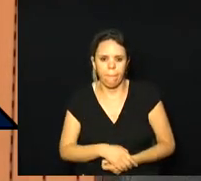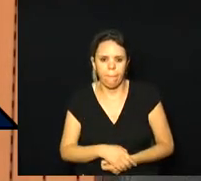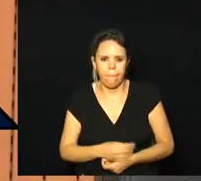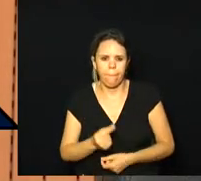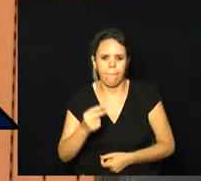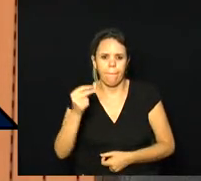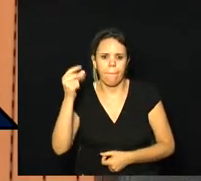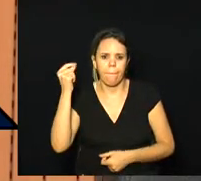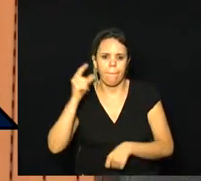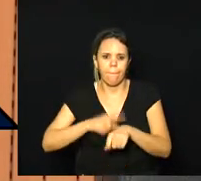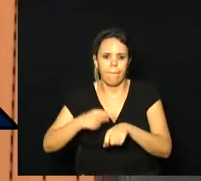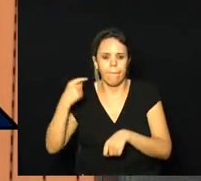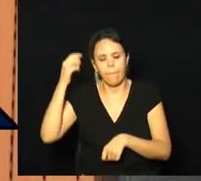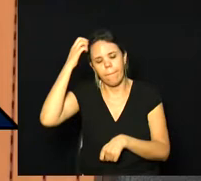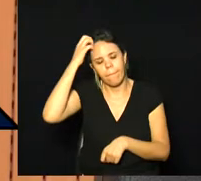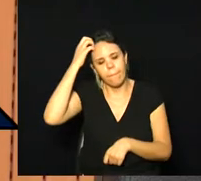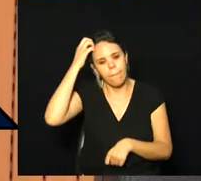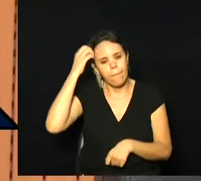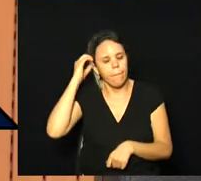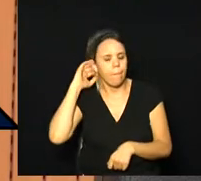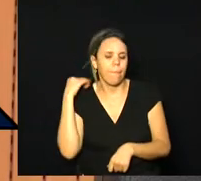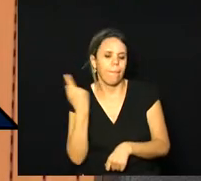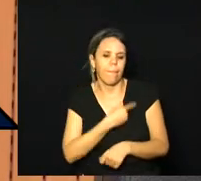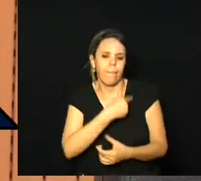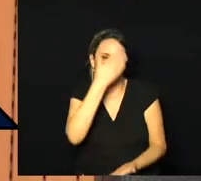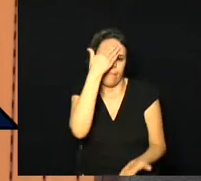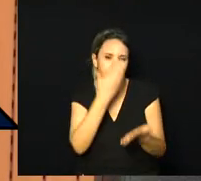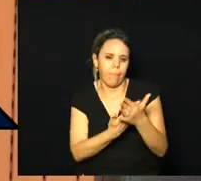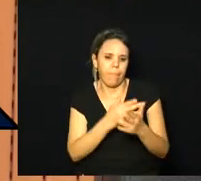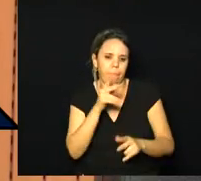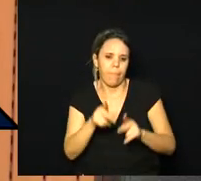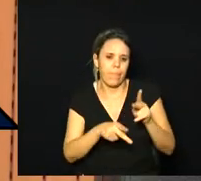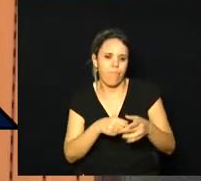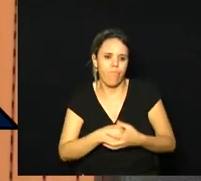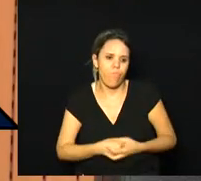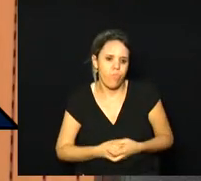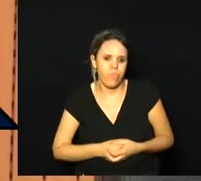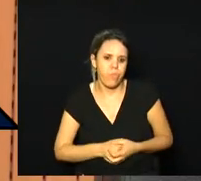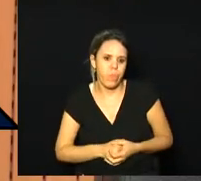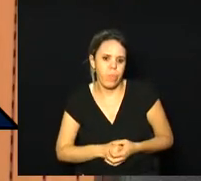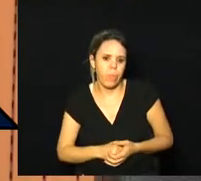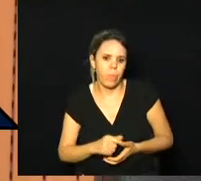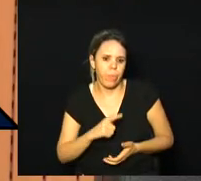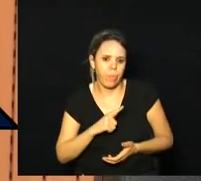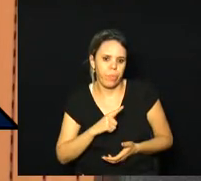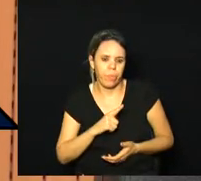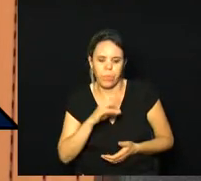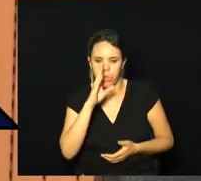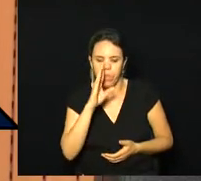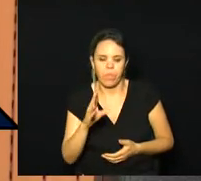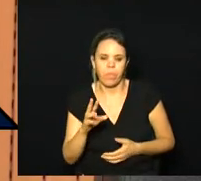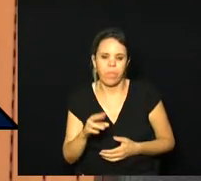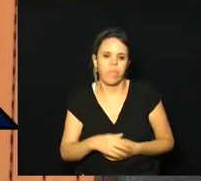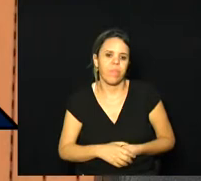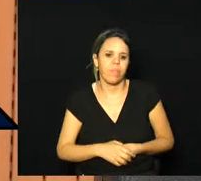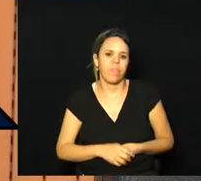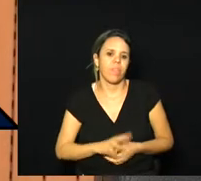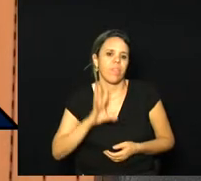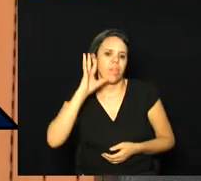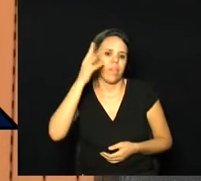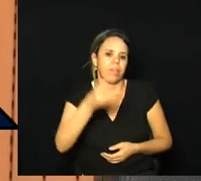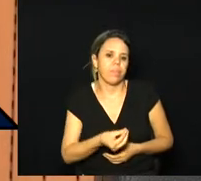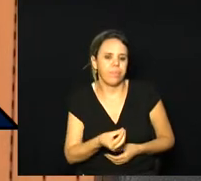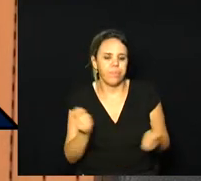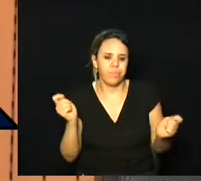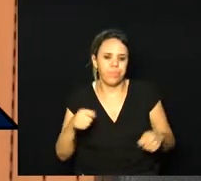de muito tempo. E nós acreditamos nas pessoas. Nós temos como princípio entender que